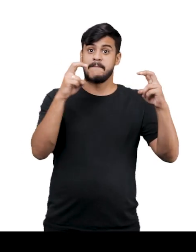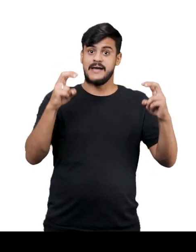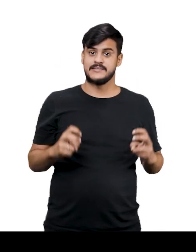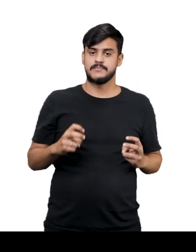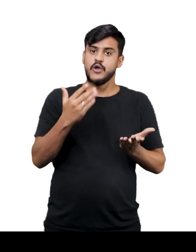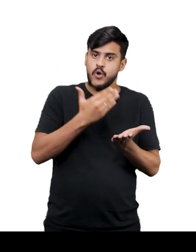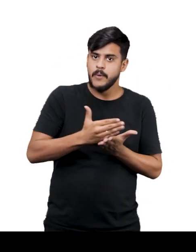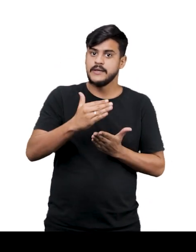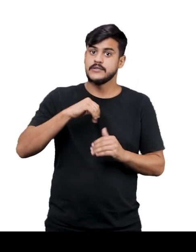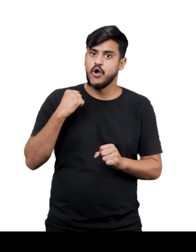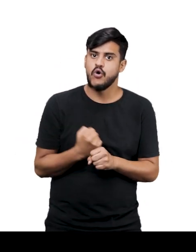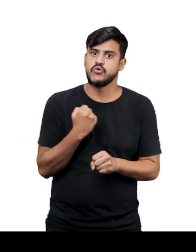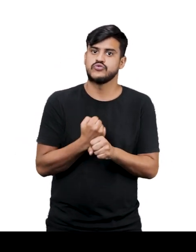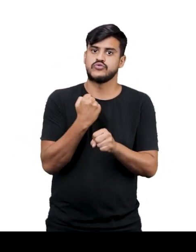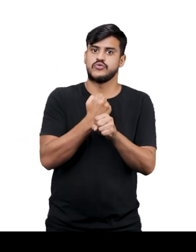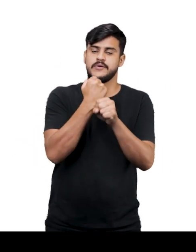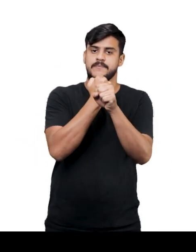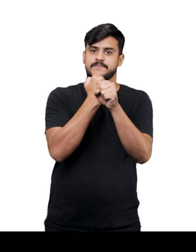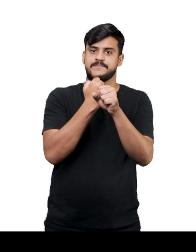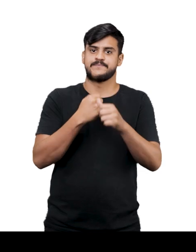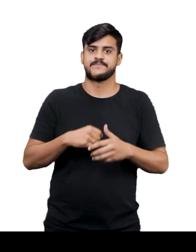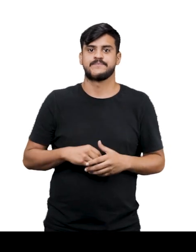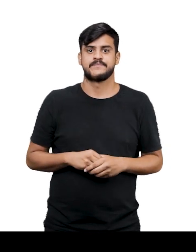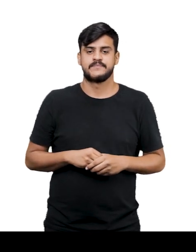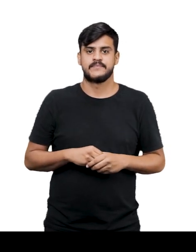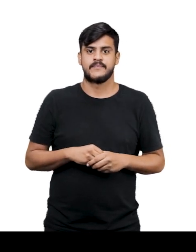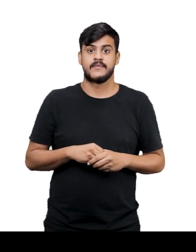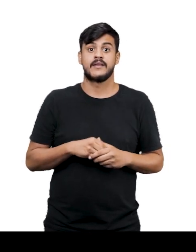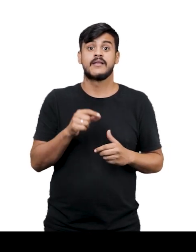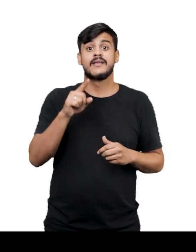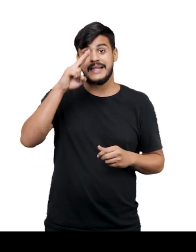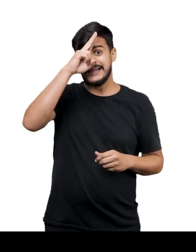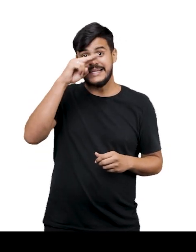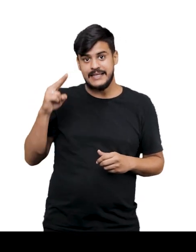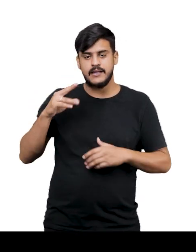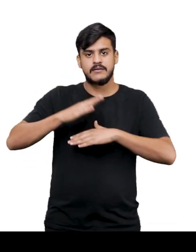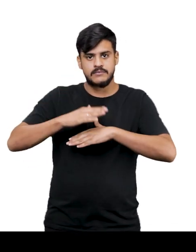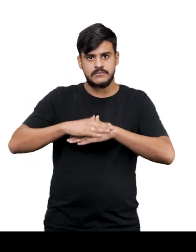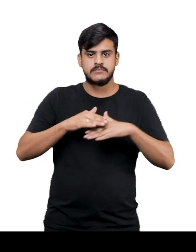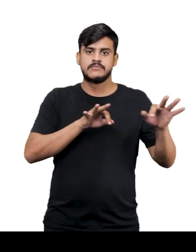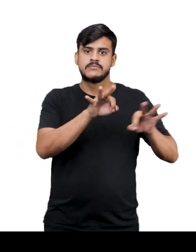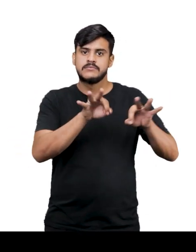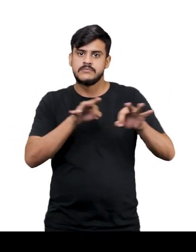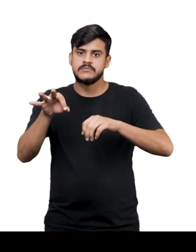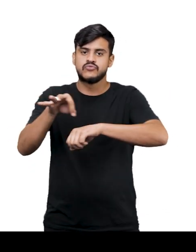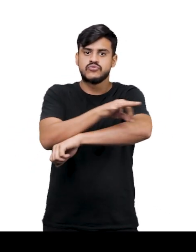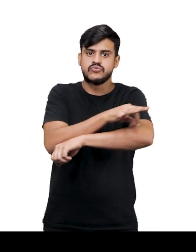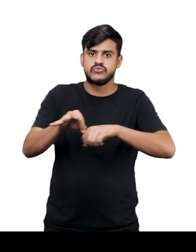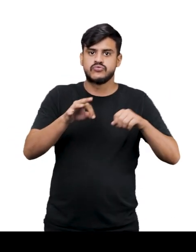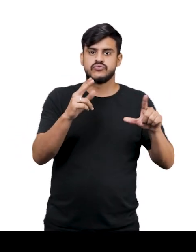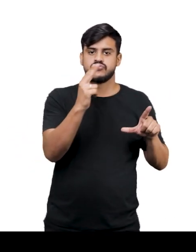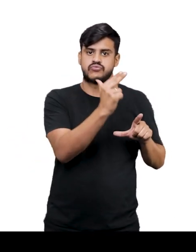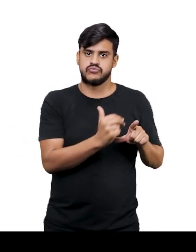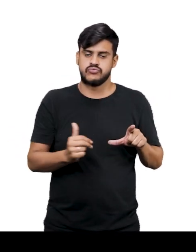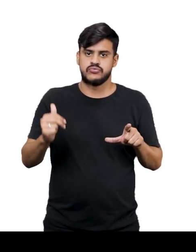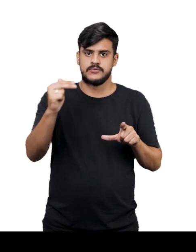1957, o MASP inicia ali a construção de seu novo edifício, projetado por Lina Bobardi.